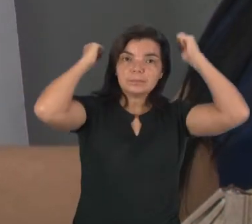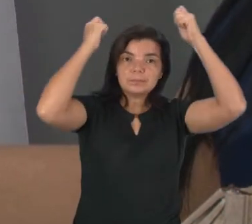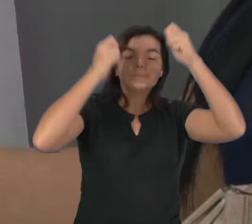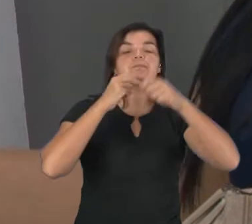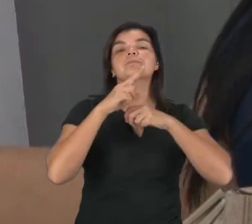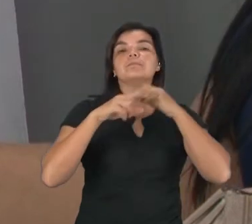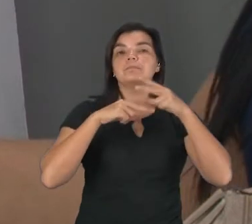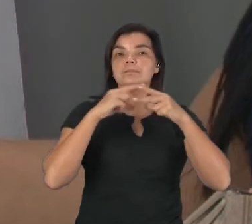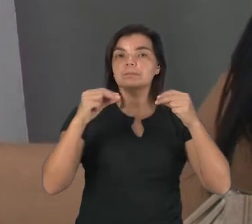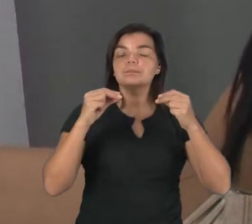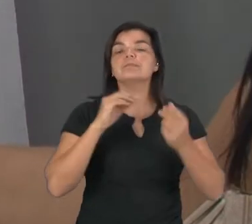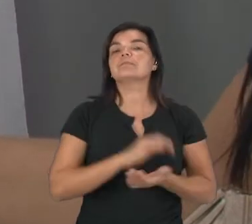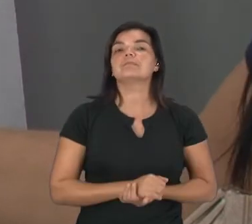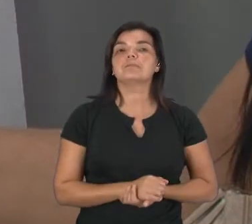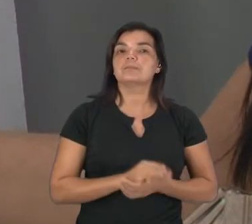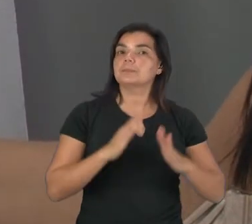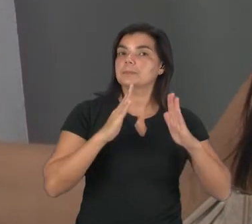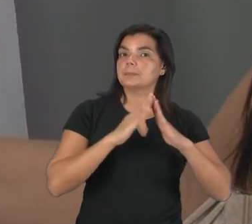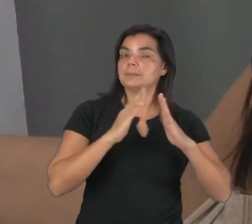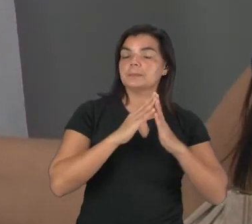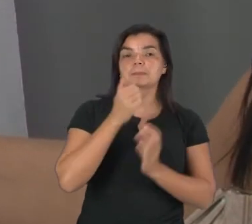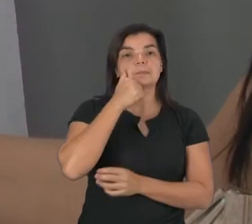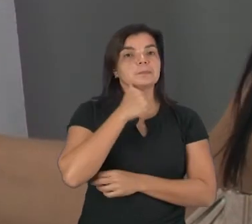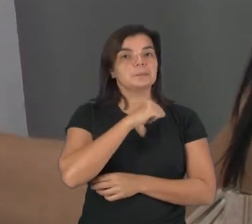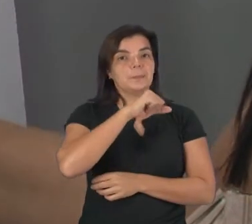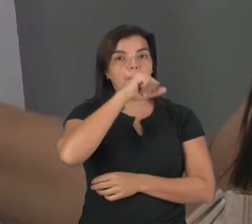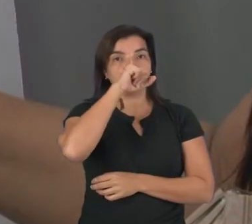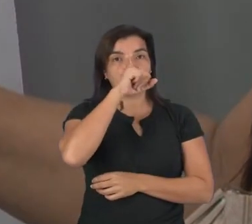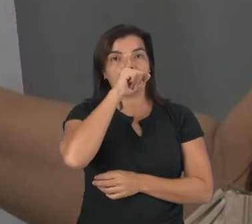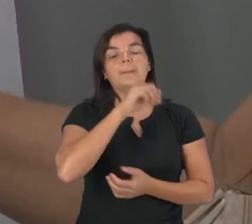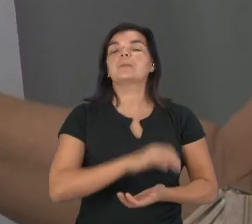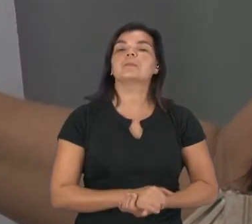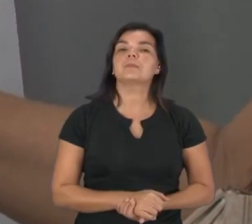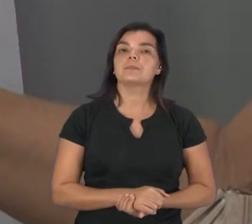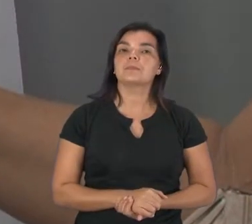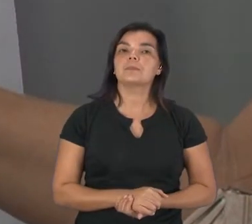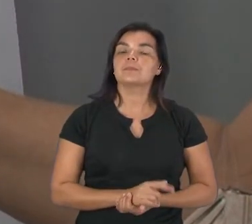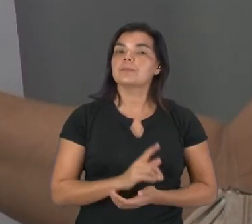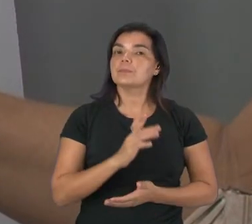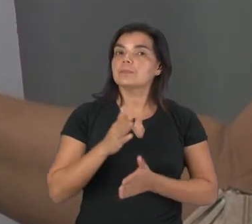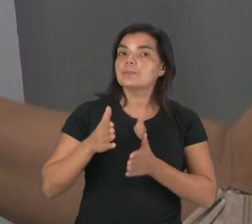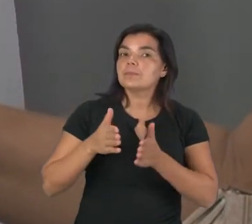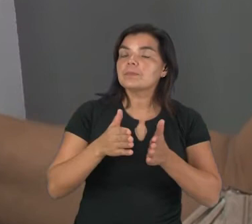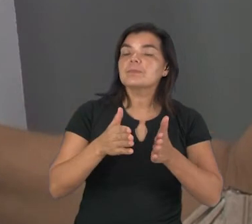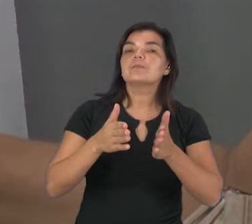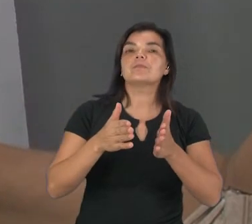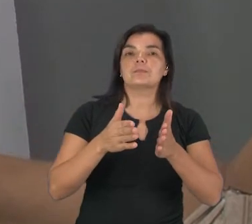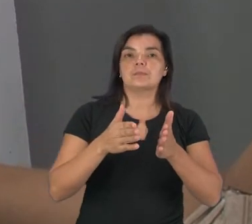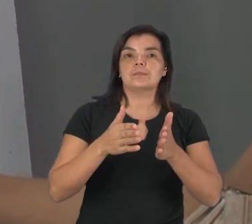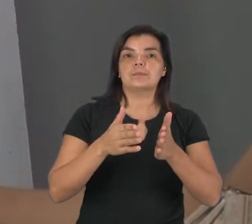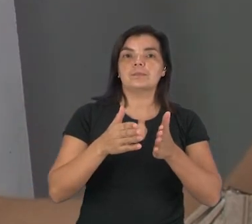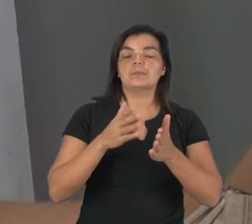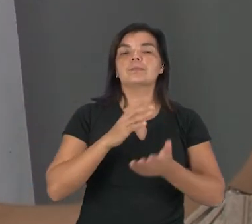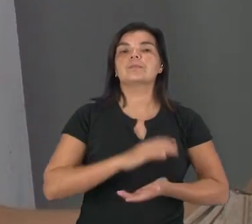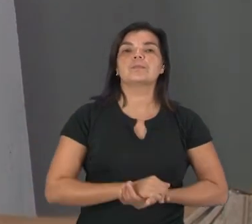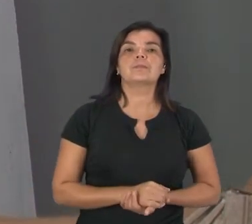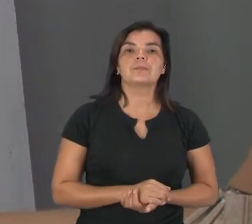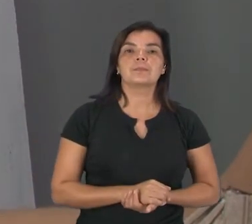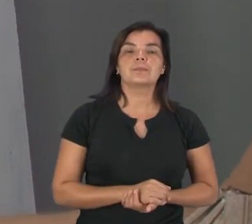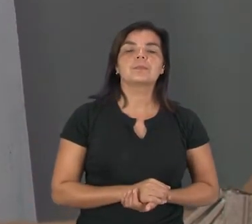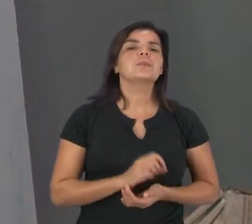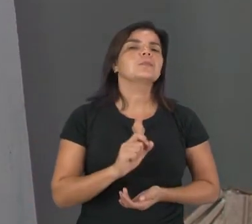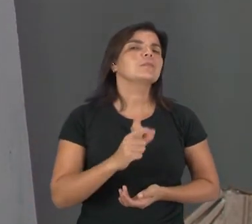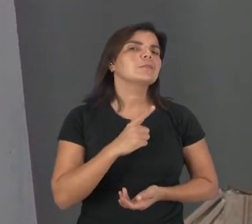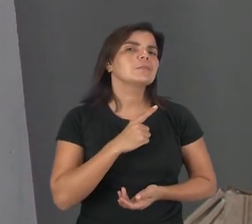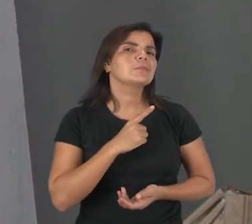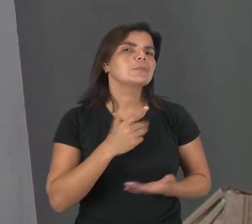Vermelho saiu da casa da mamãe, era para ela ter seguido este caminho. O que